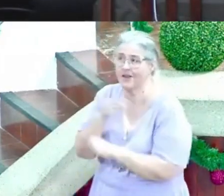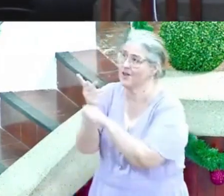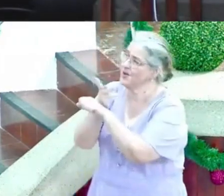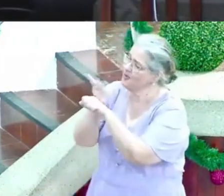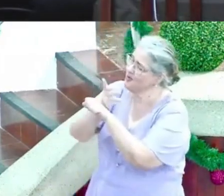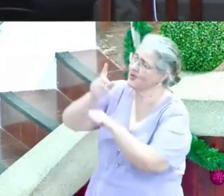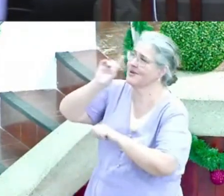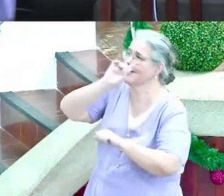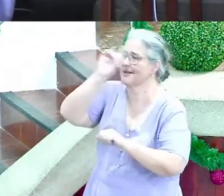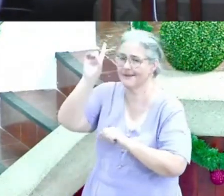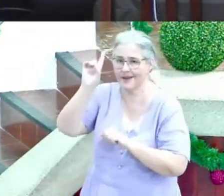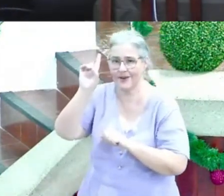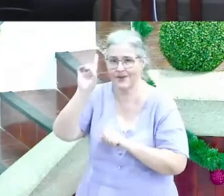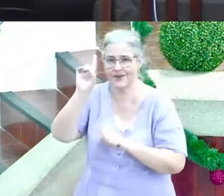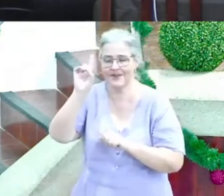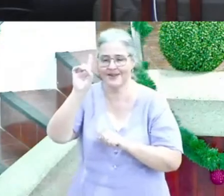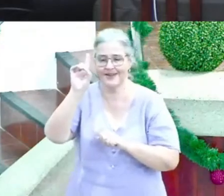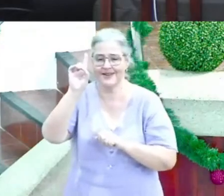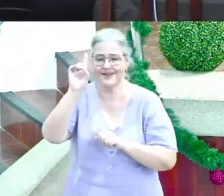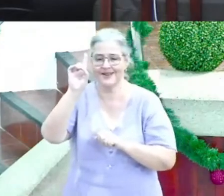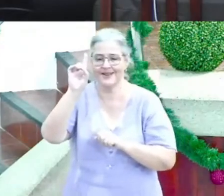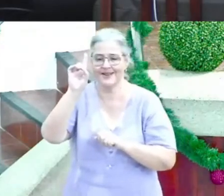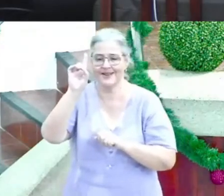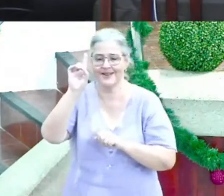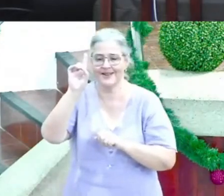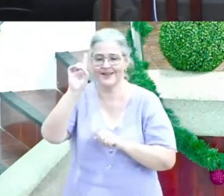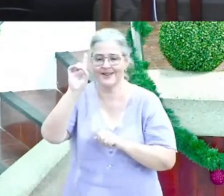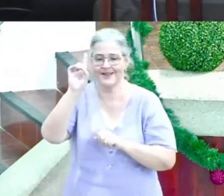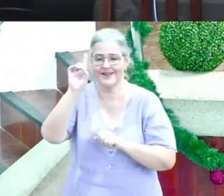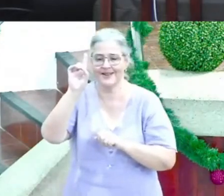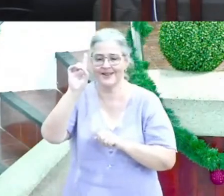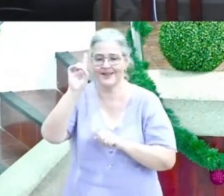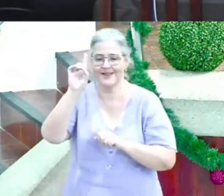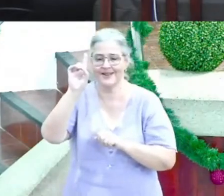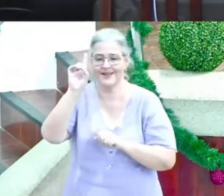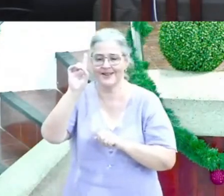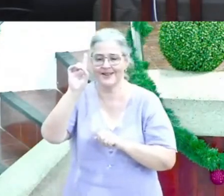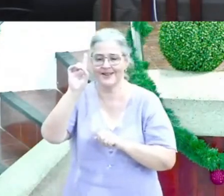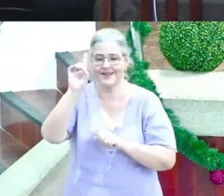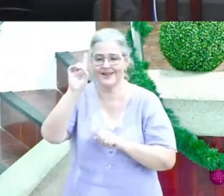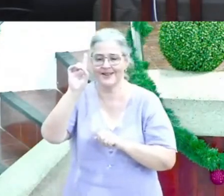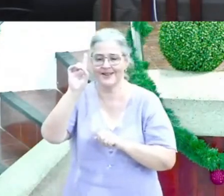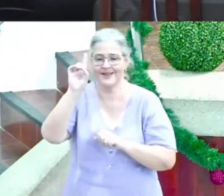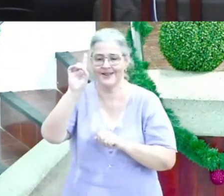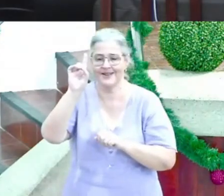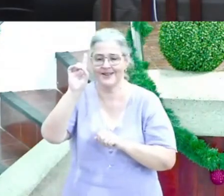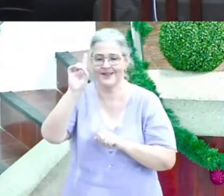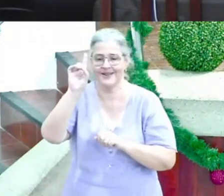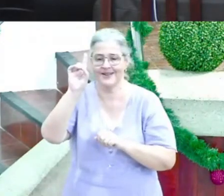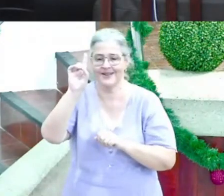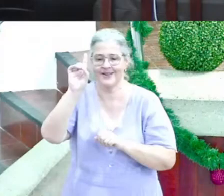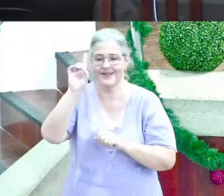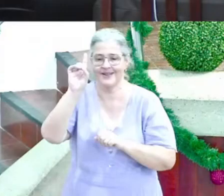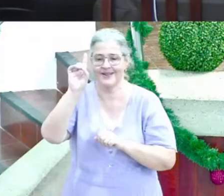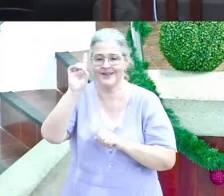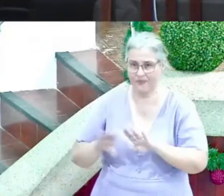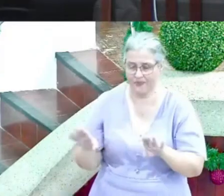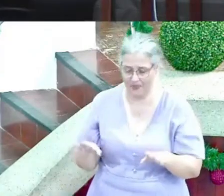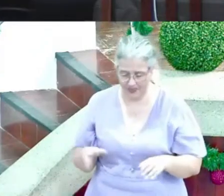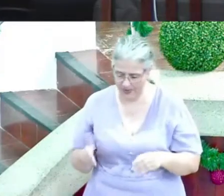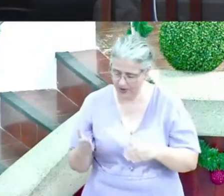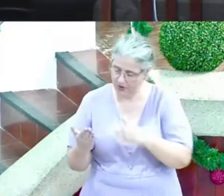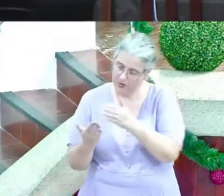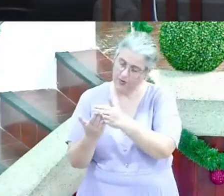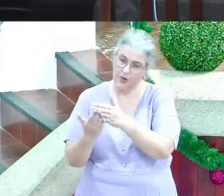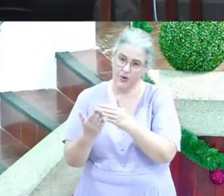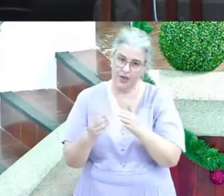ao Senhor reconciliação com Deus da aliança. Bem no meio da nossa sessão, os